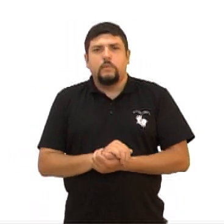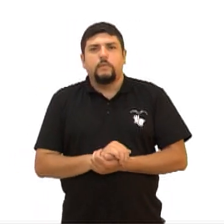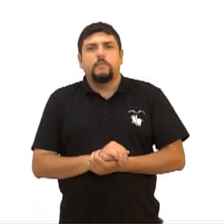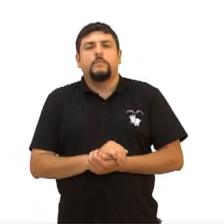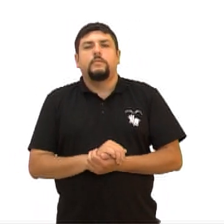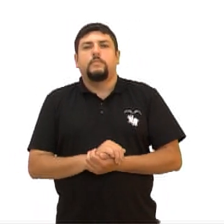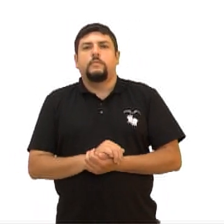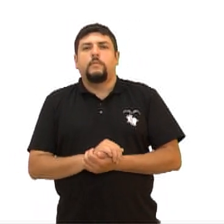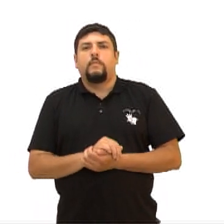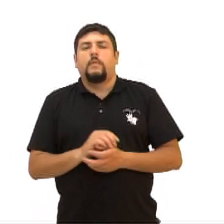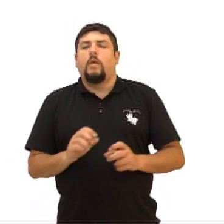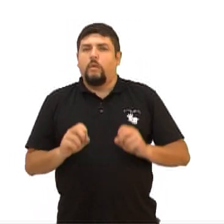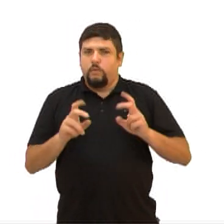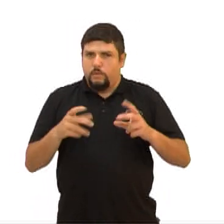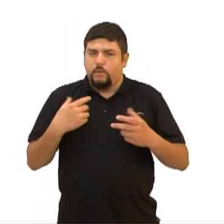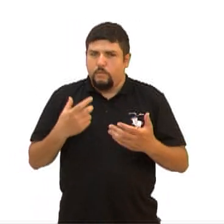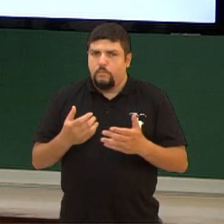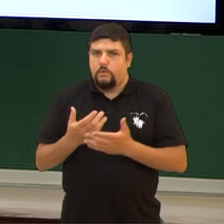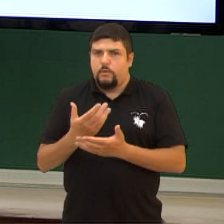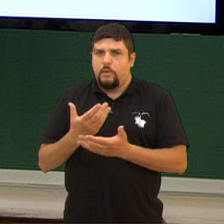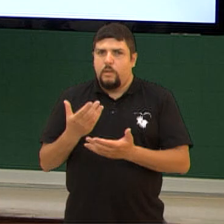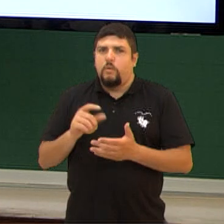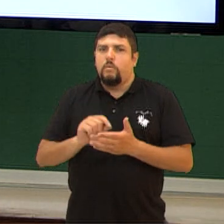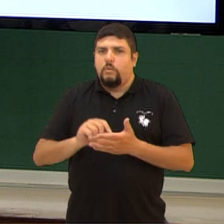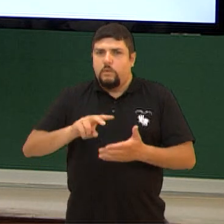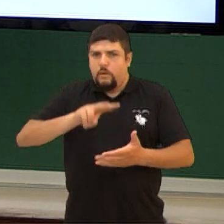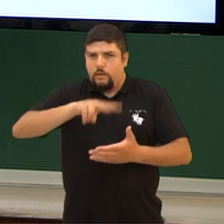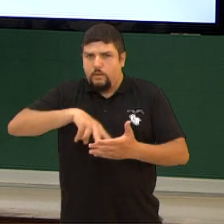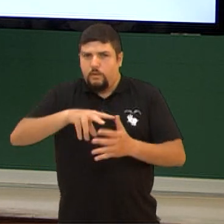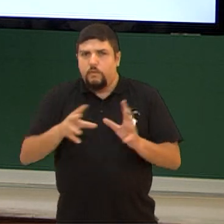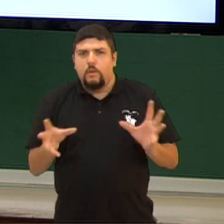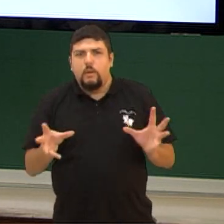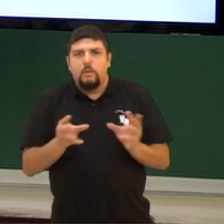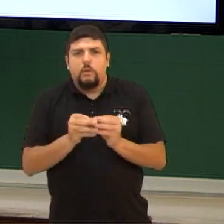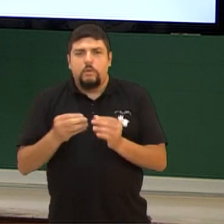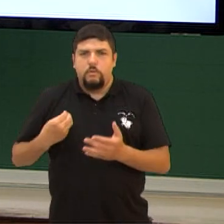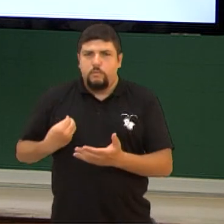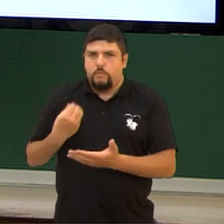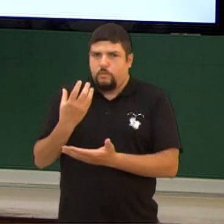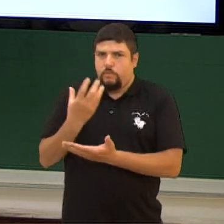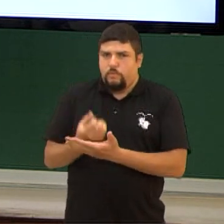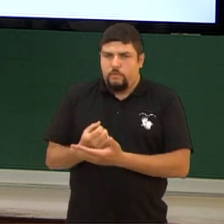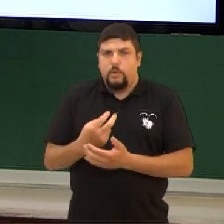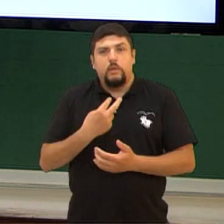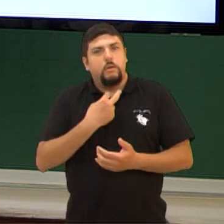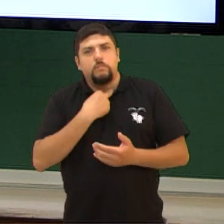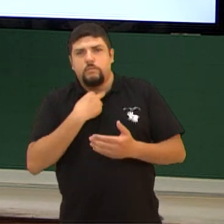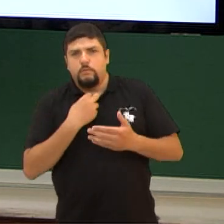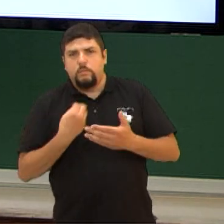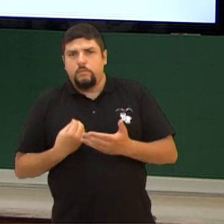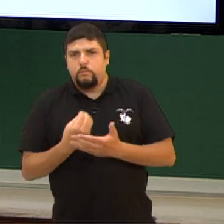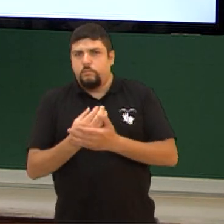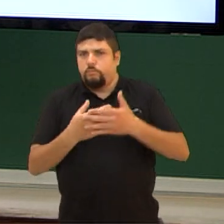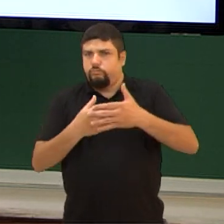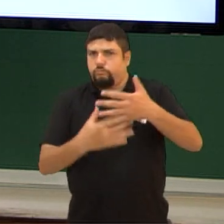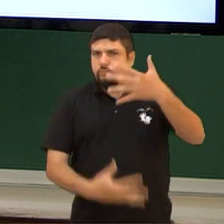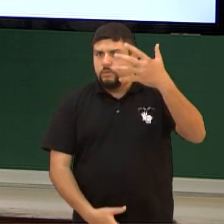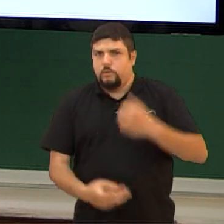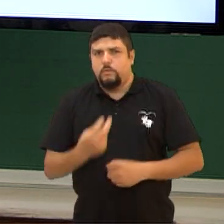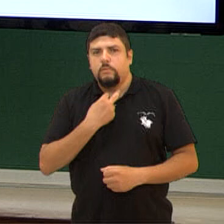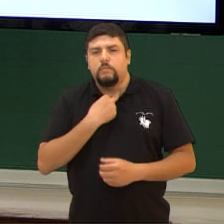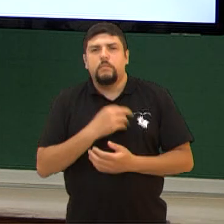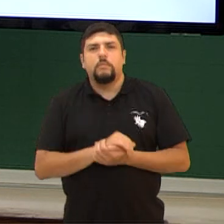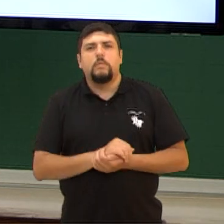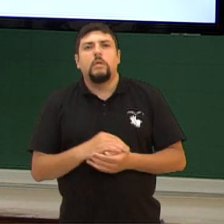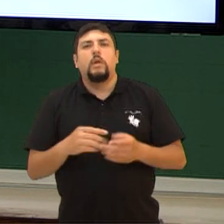gente, três biografias, né? Um resumo de biografias, né? Que não dá para a gente colocar elas inteiras aqui, é claro.